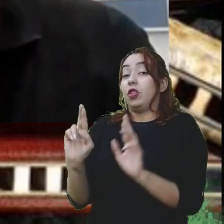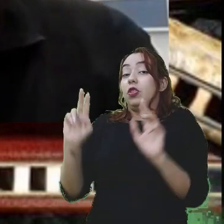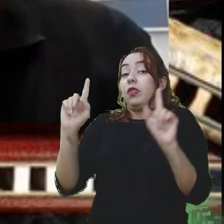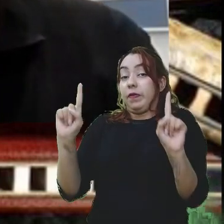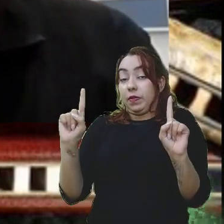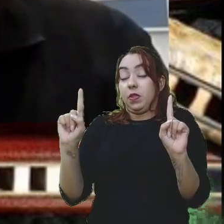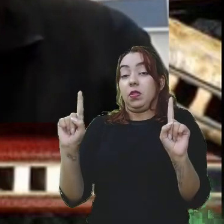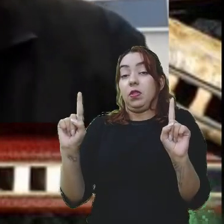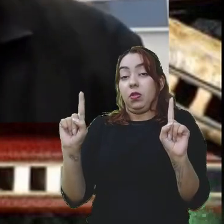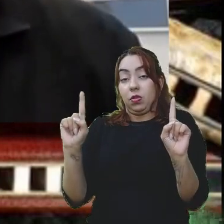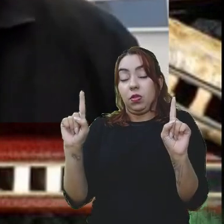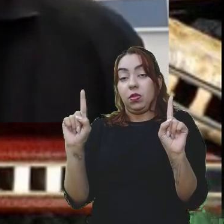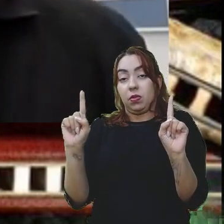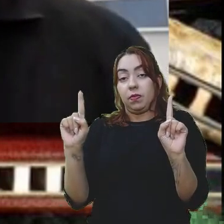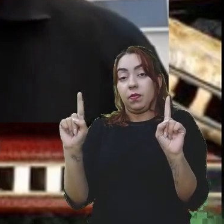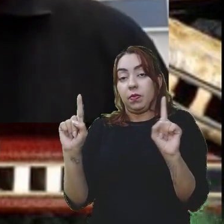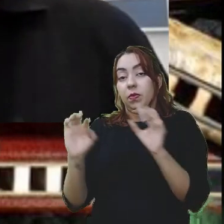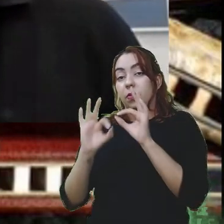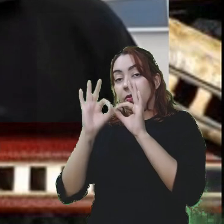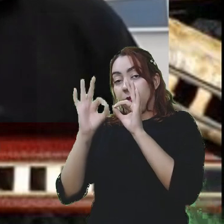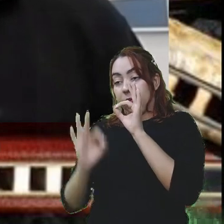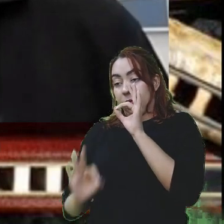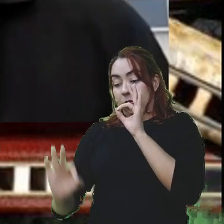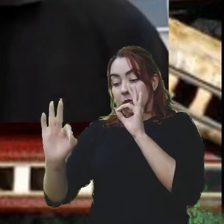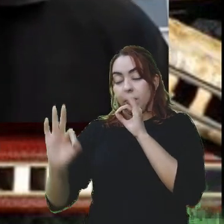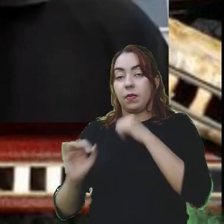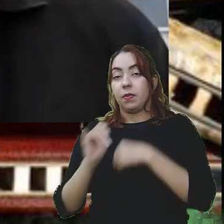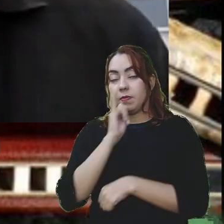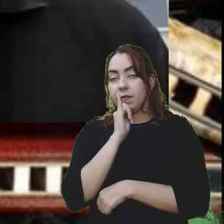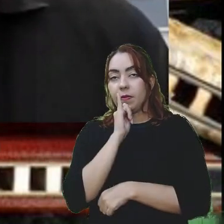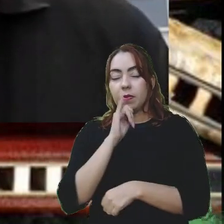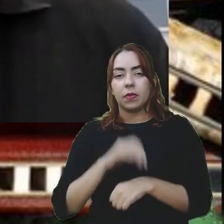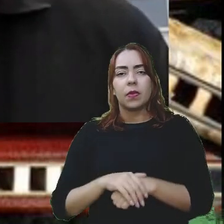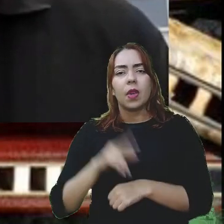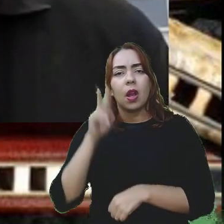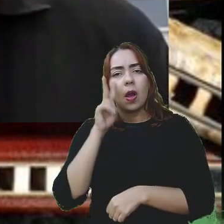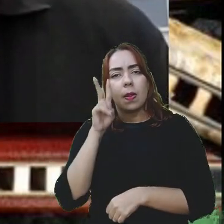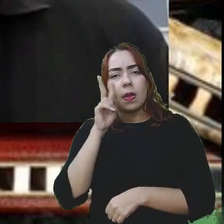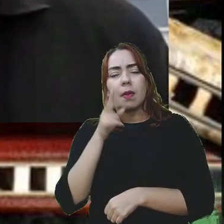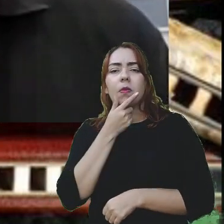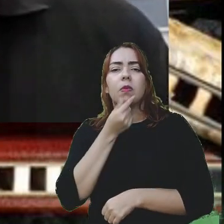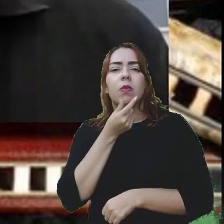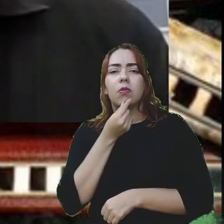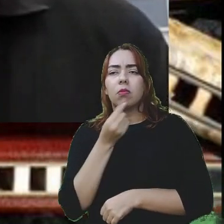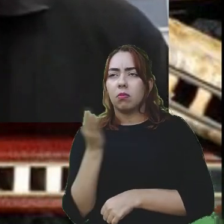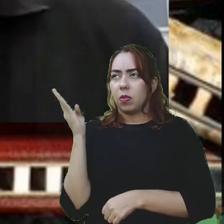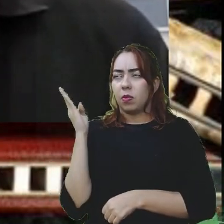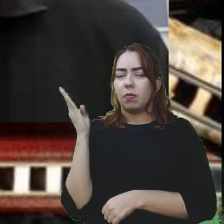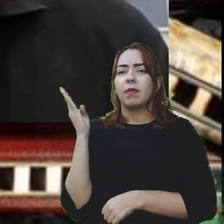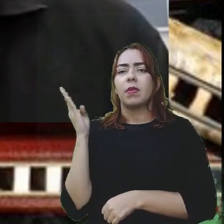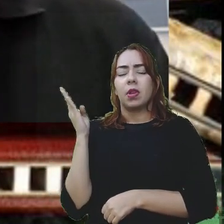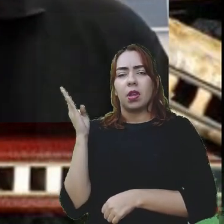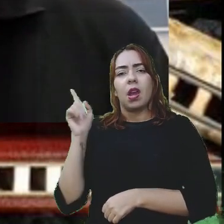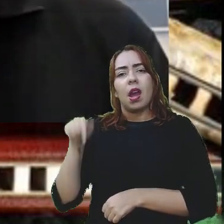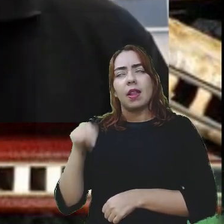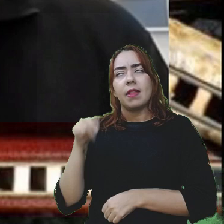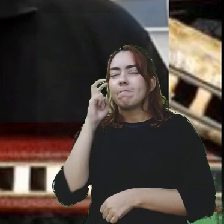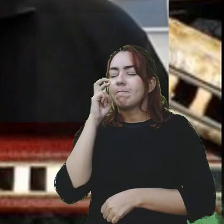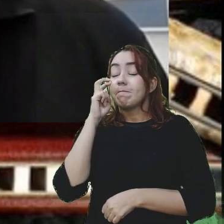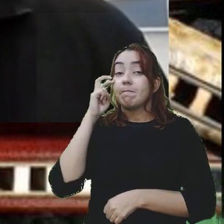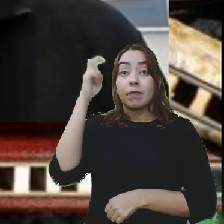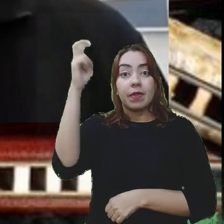nossa não é palheta. A propósito disso, eu me lembro também que o Yo-Yo Ma, ele fez um disco super inteligente,